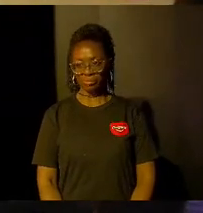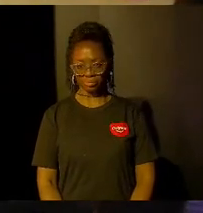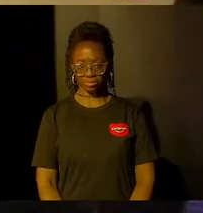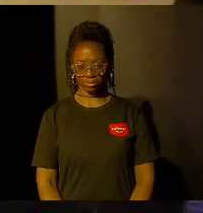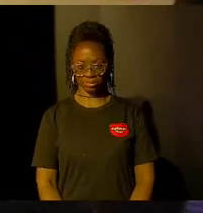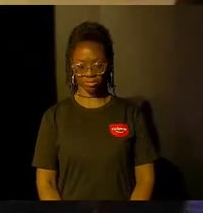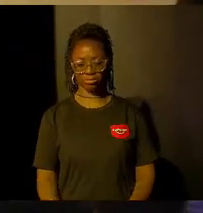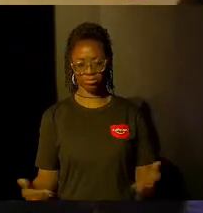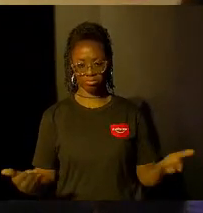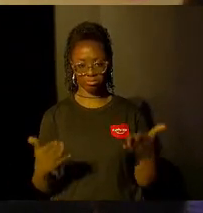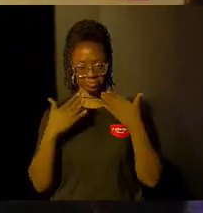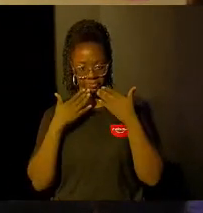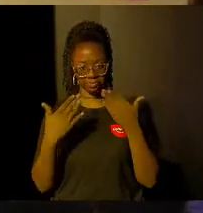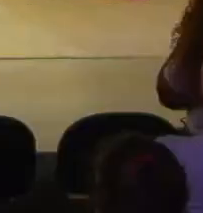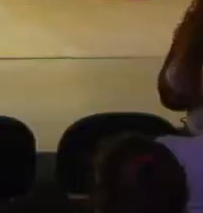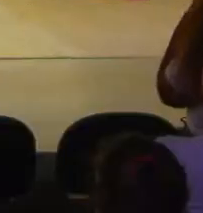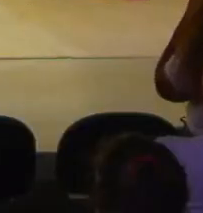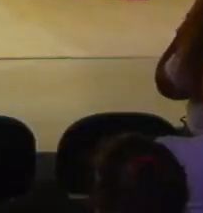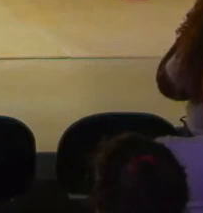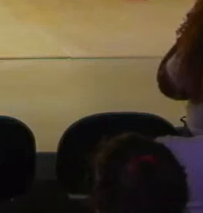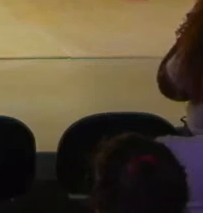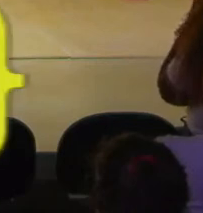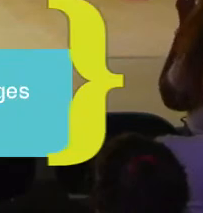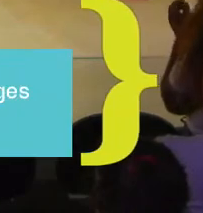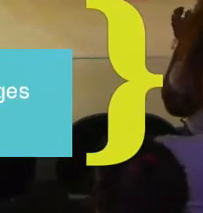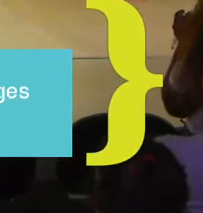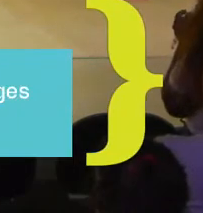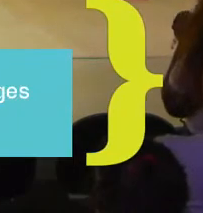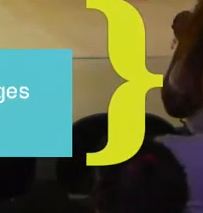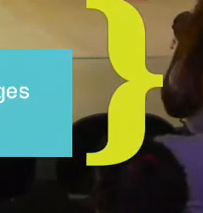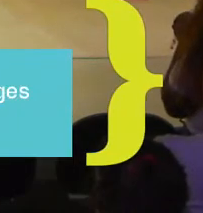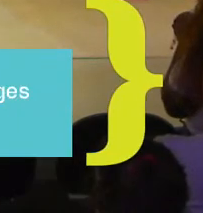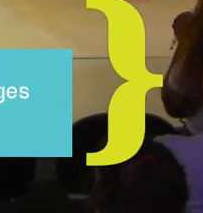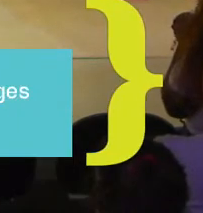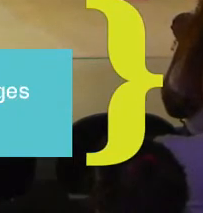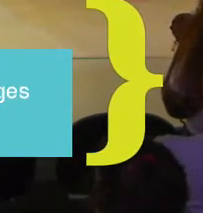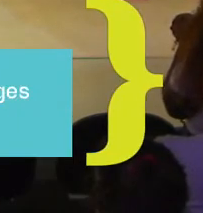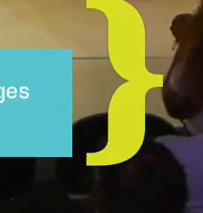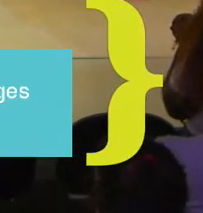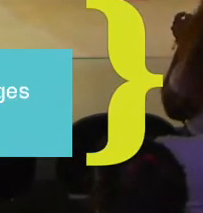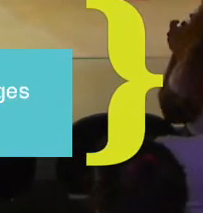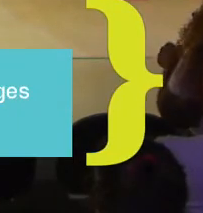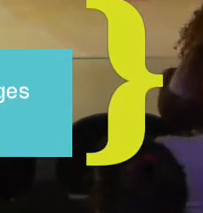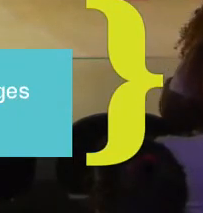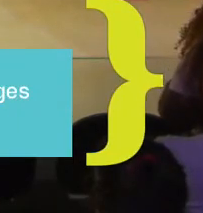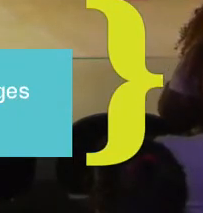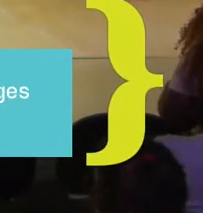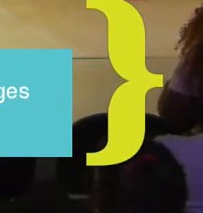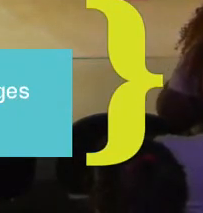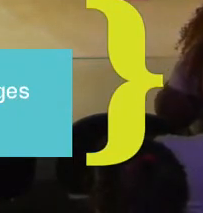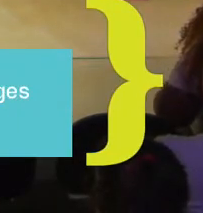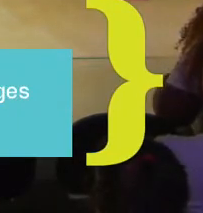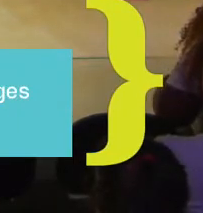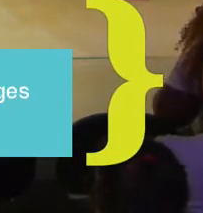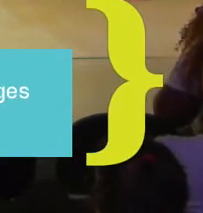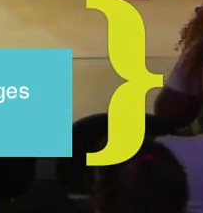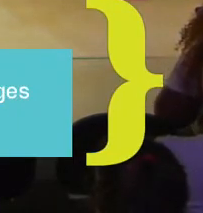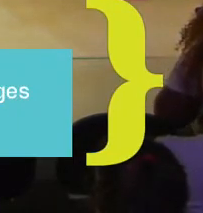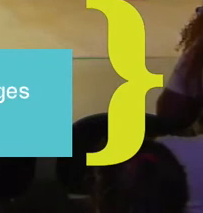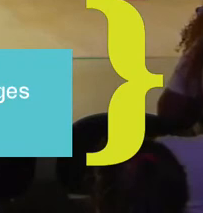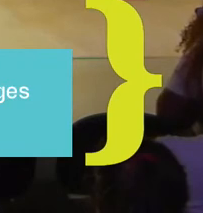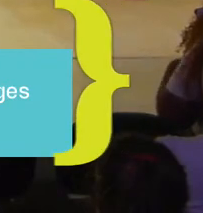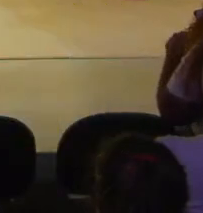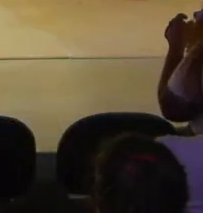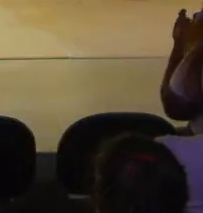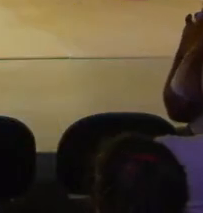E aí vou apresentar agora essas duas maravilhosas aqui aqui temos Bianca Santana que